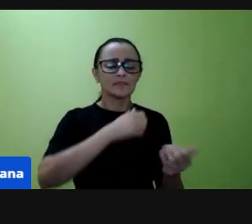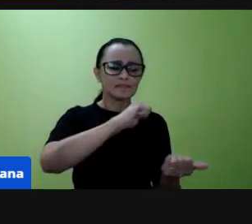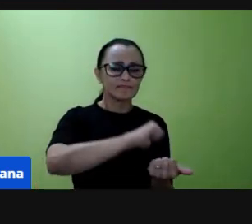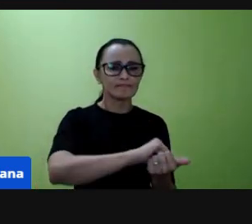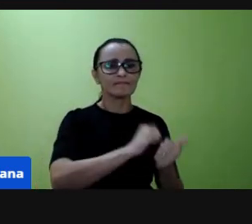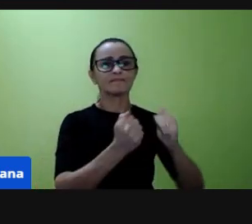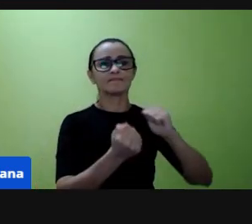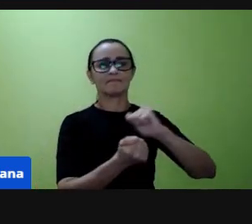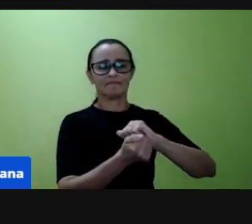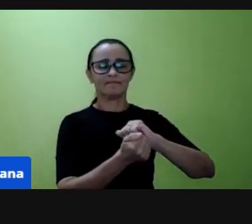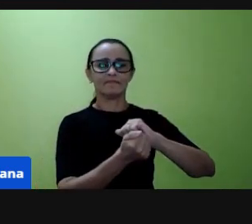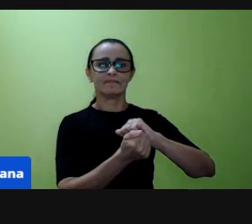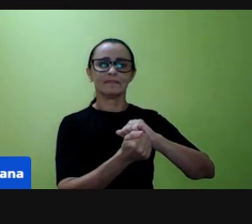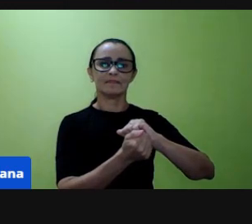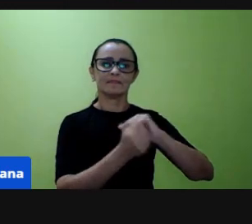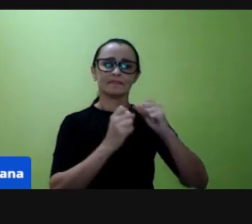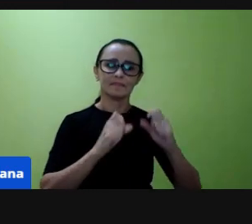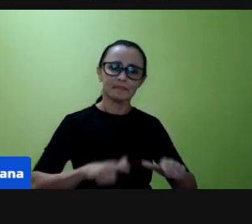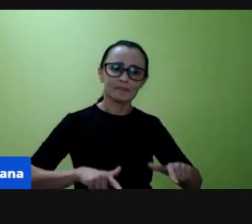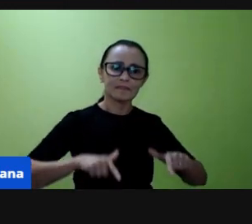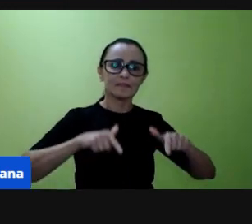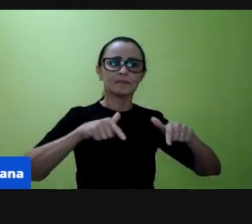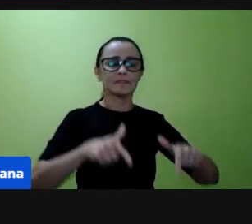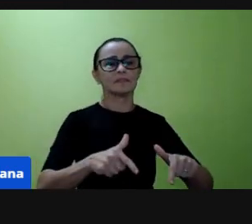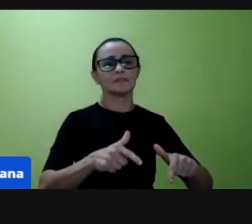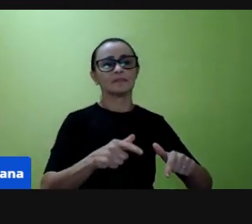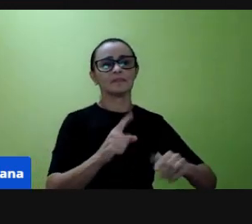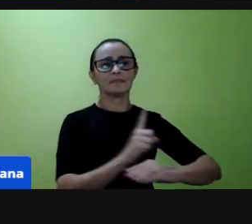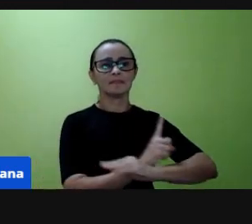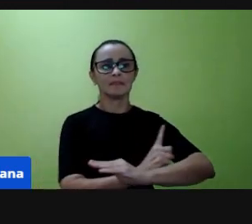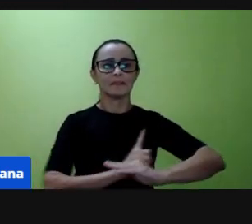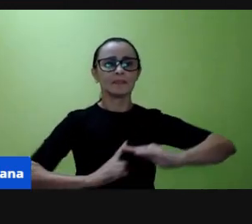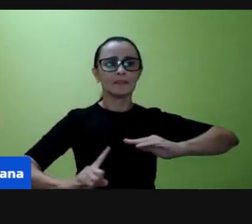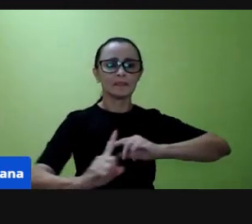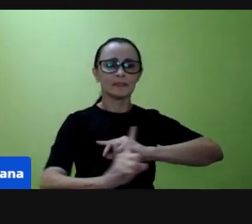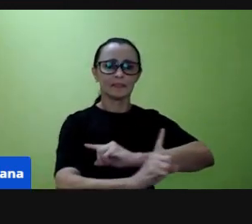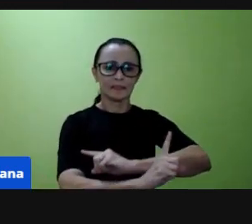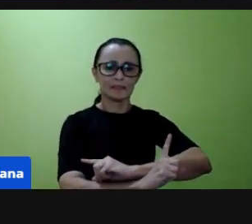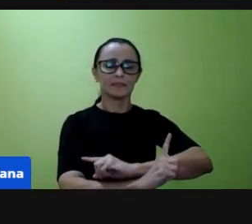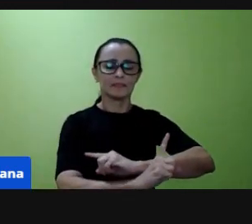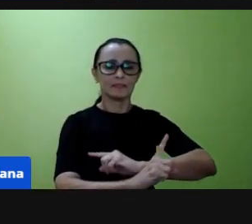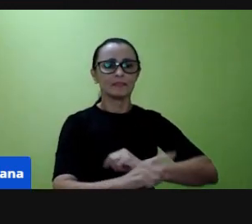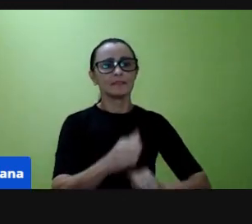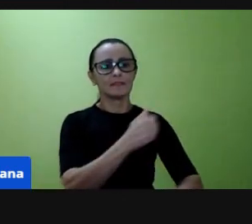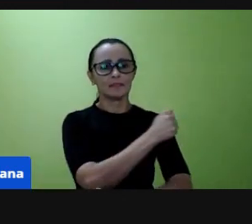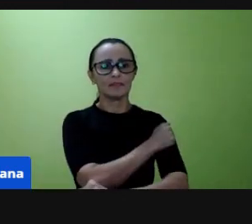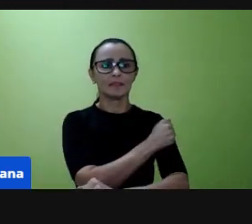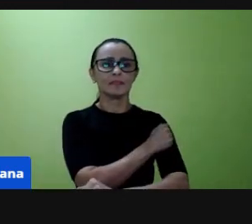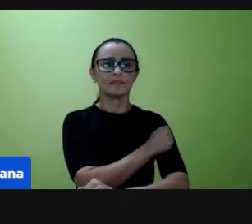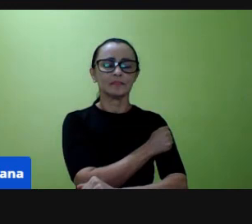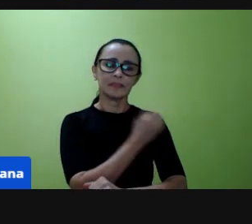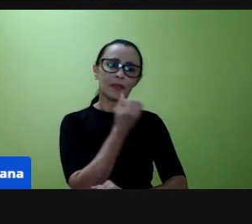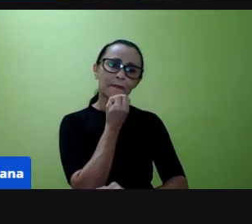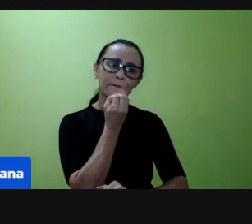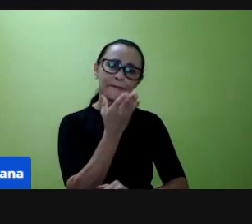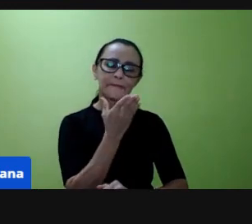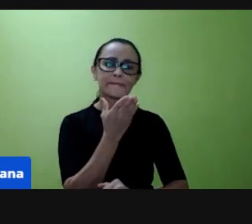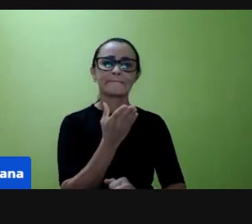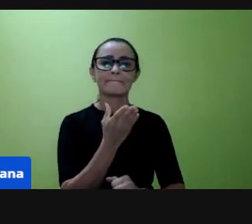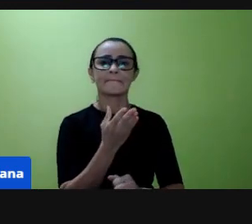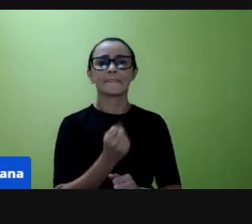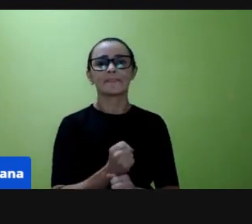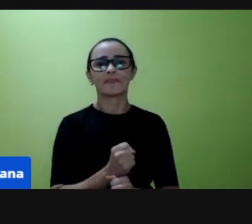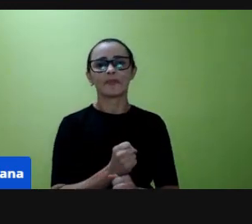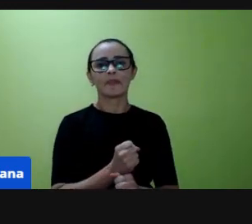de aprender para atender os seus alunos. Isso é algo muito, muito bom, né? Eu vejo aqui na fala do professor